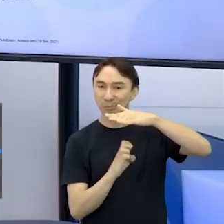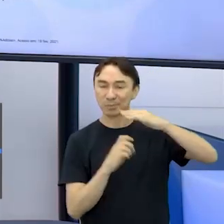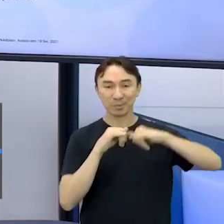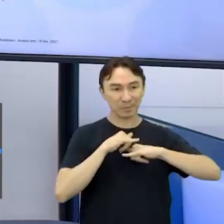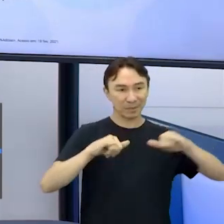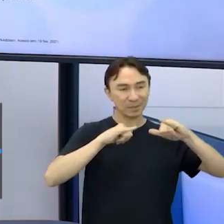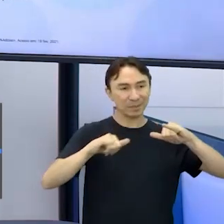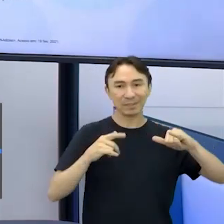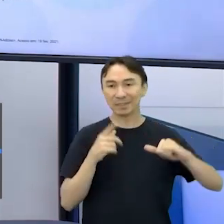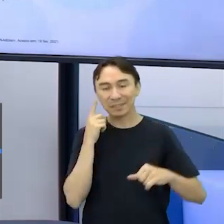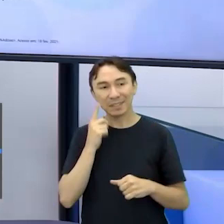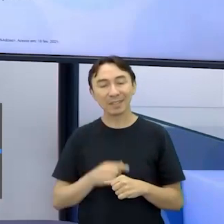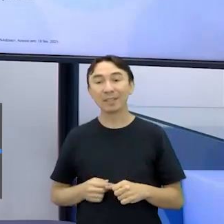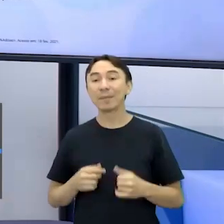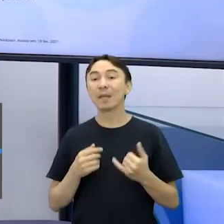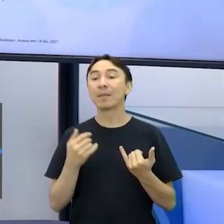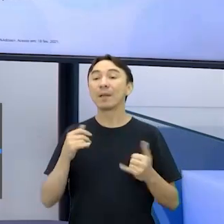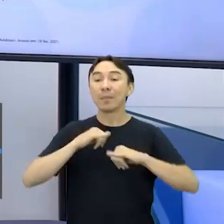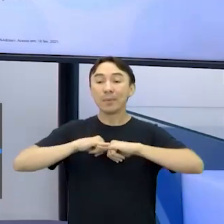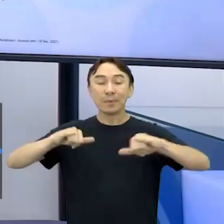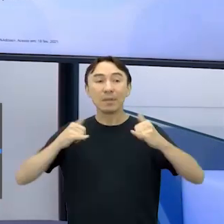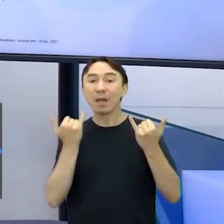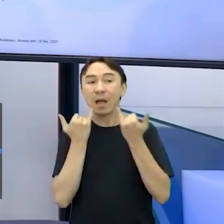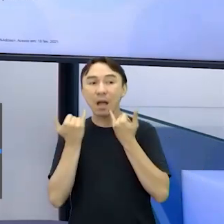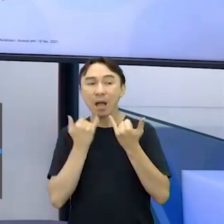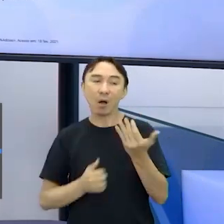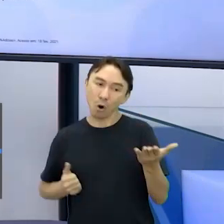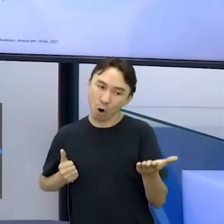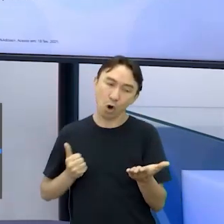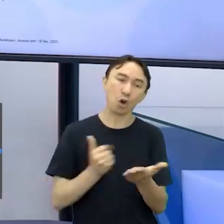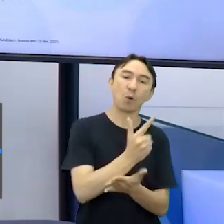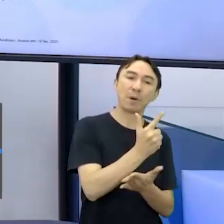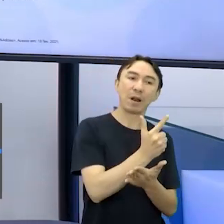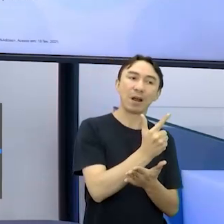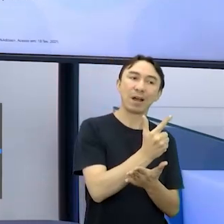aquela notícia e publica aqui em São Paulo,